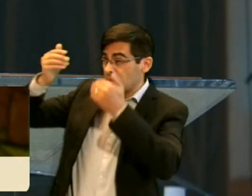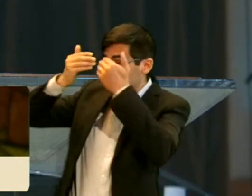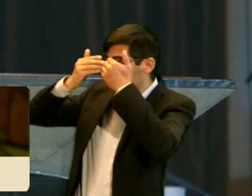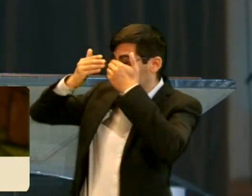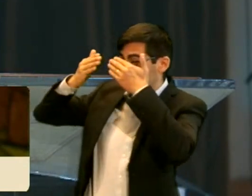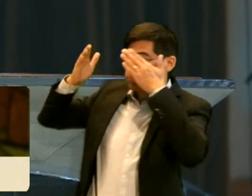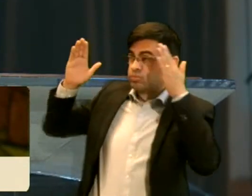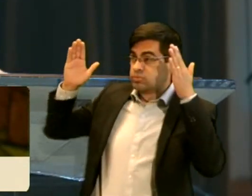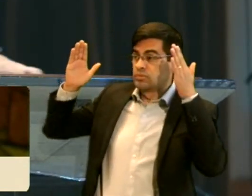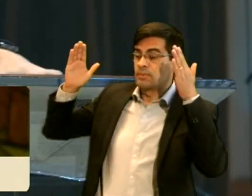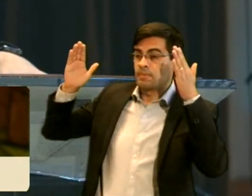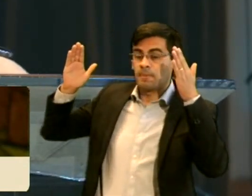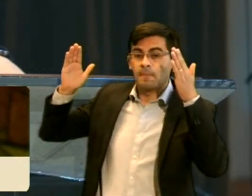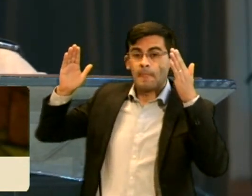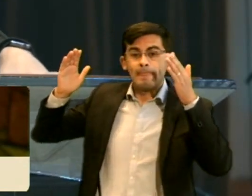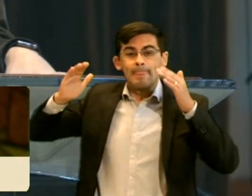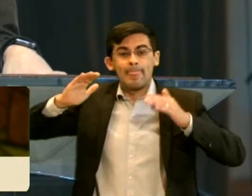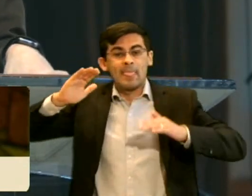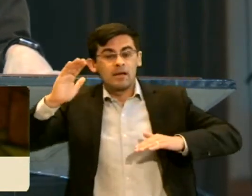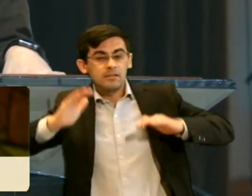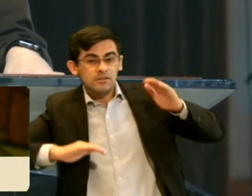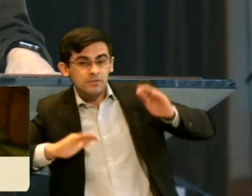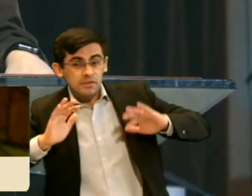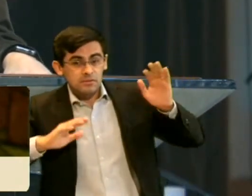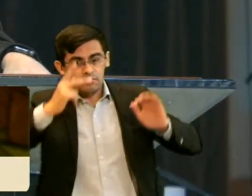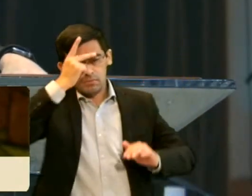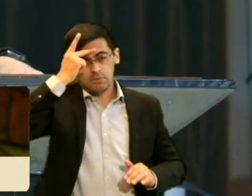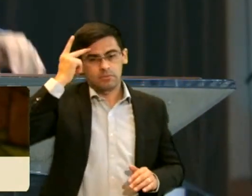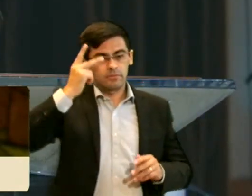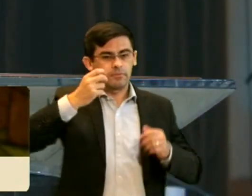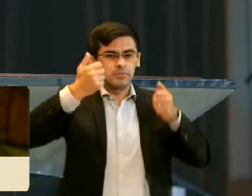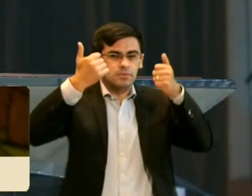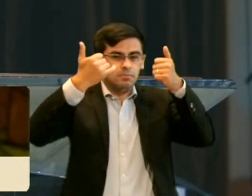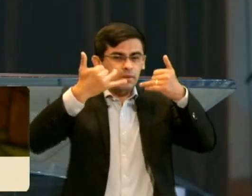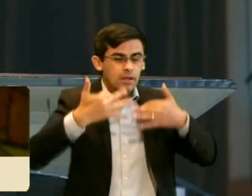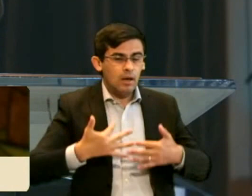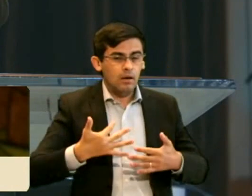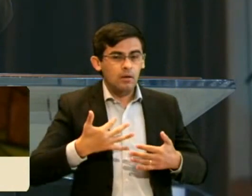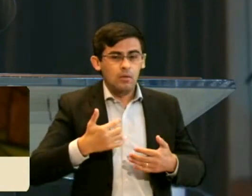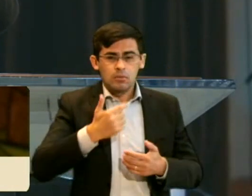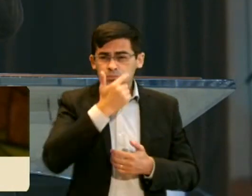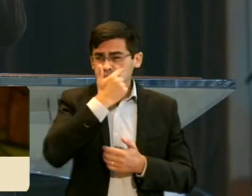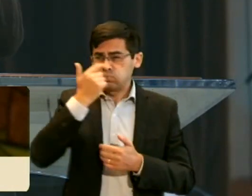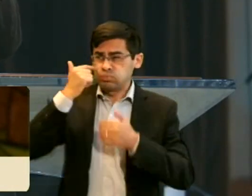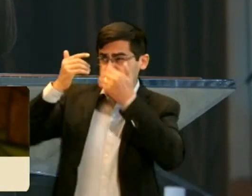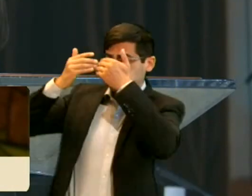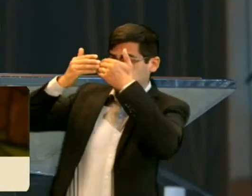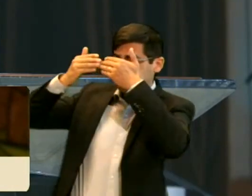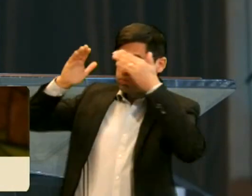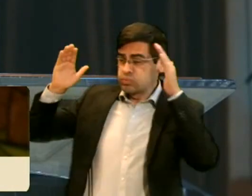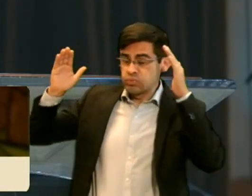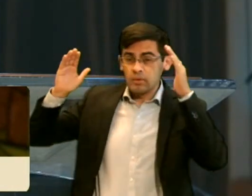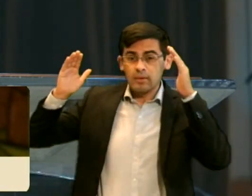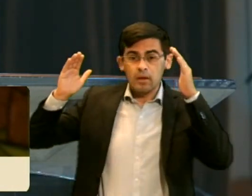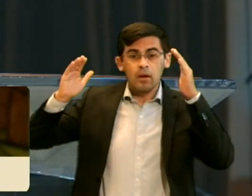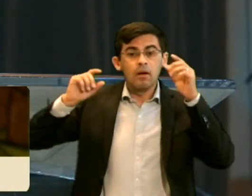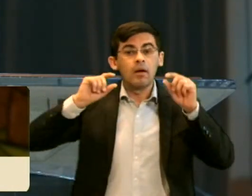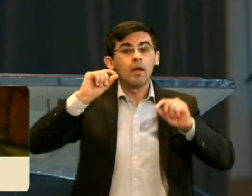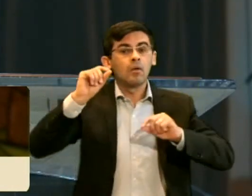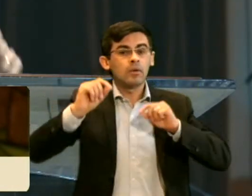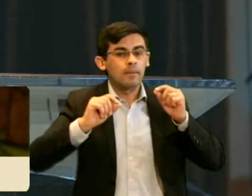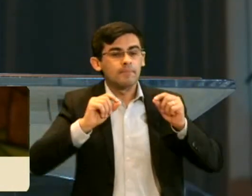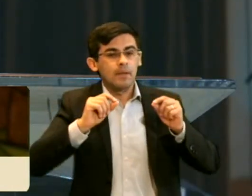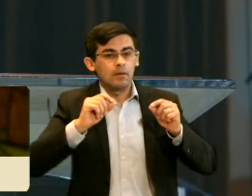ouvidos. Algumas pessoas vão dizer aqui que esse abrir o ouvido, na verdade, é